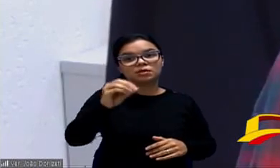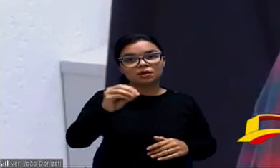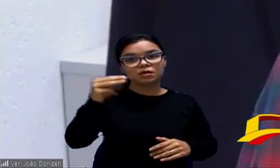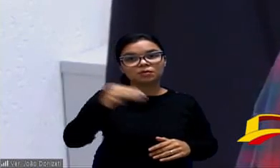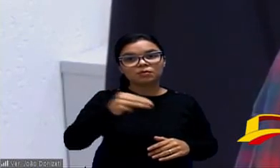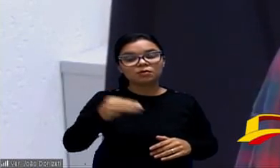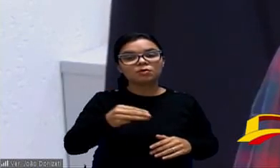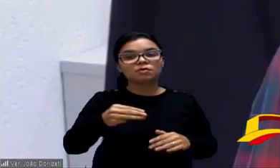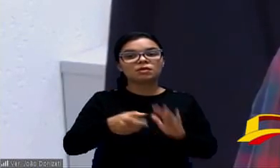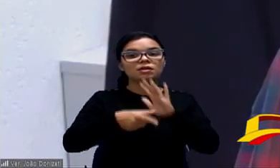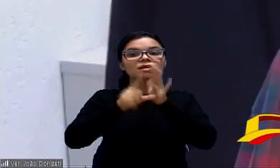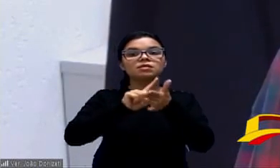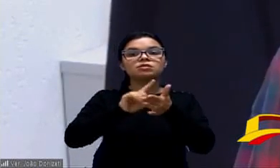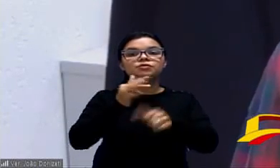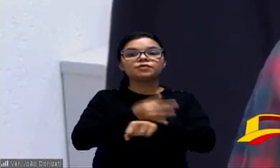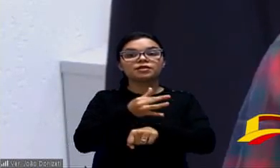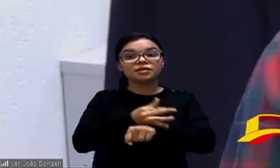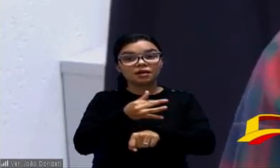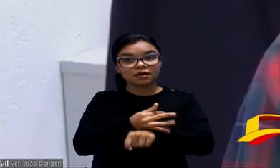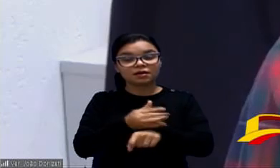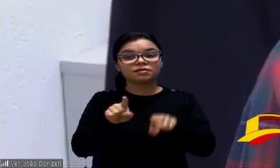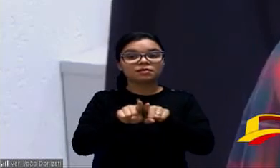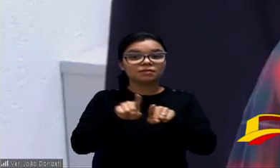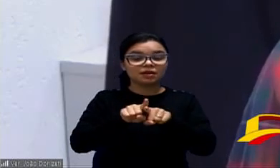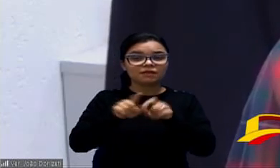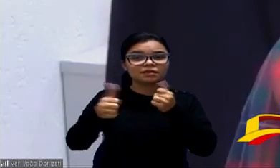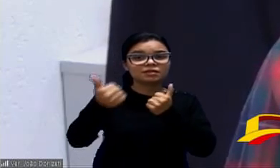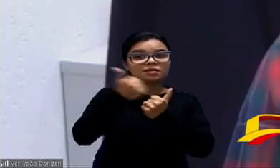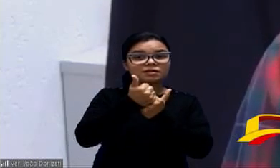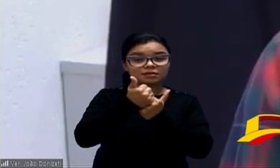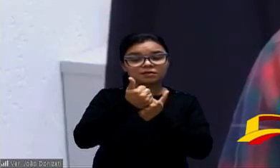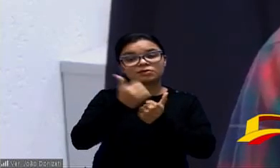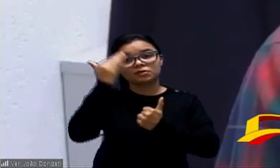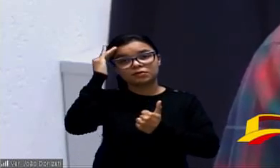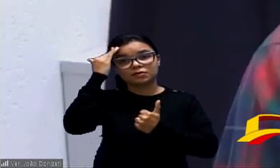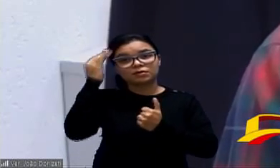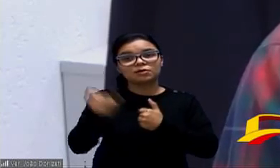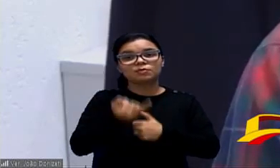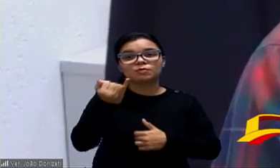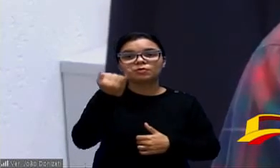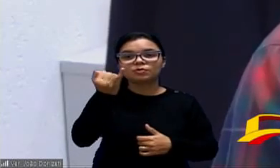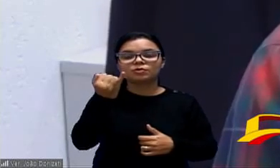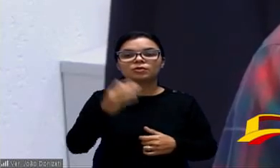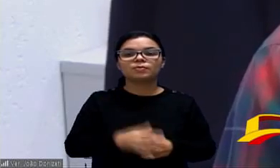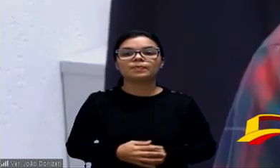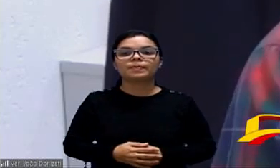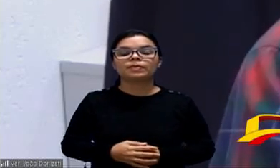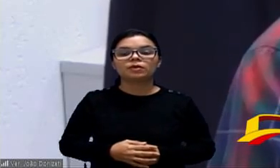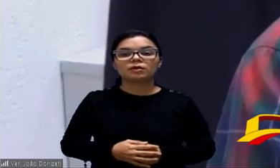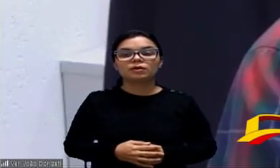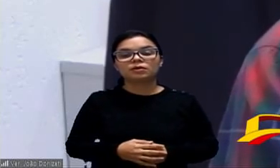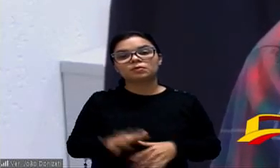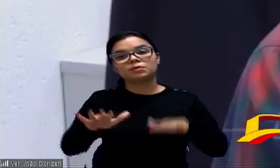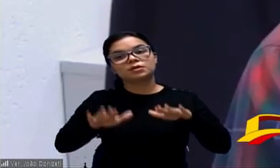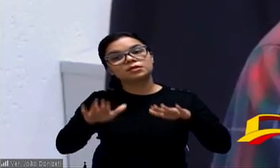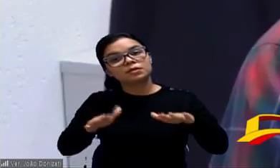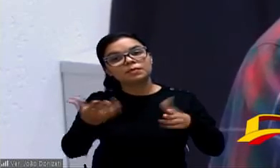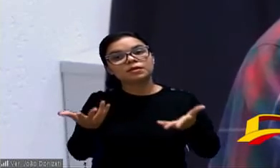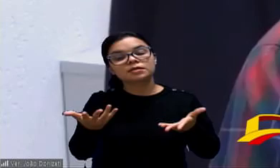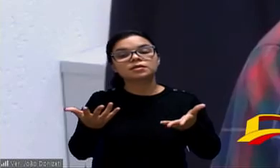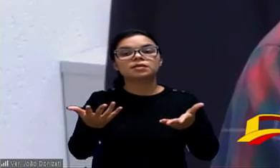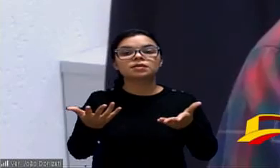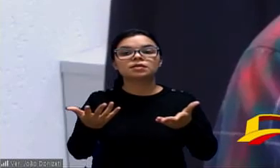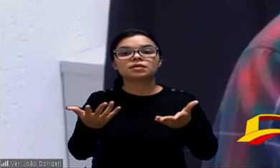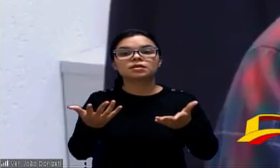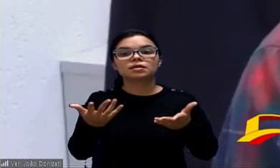de feriado. Tá, ele está fazendo essa alteração que o nosso entender é importante, basicamente seria isso.